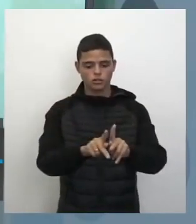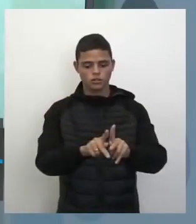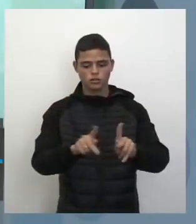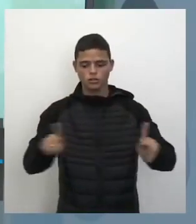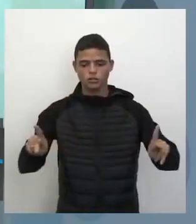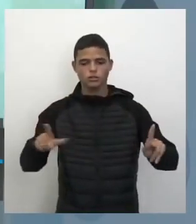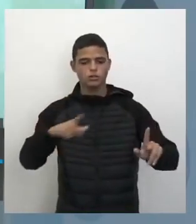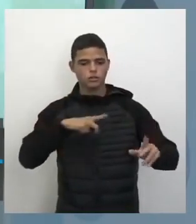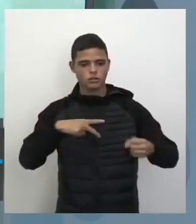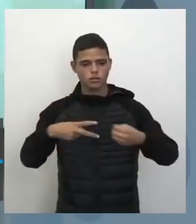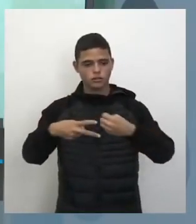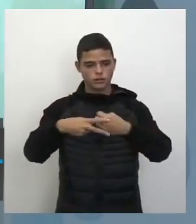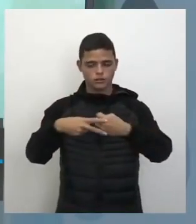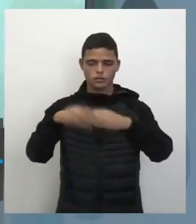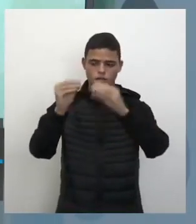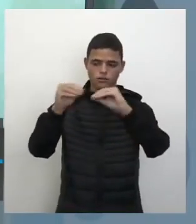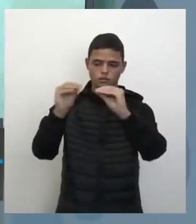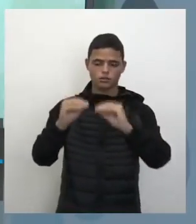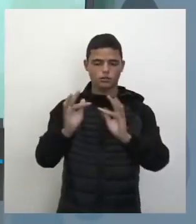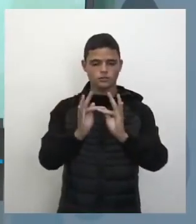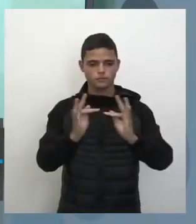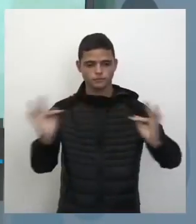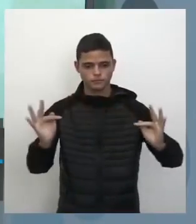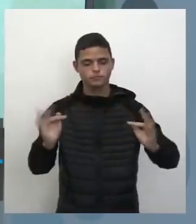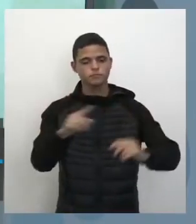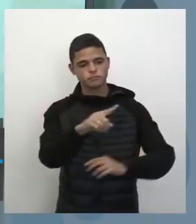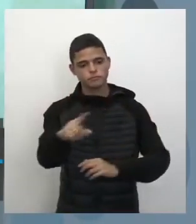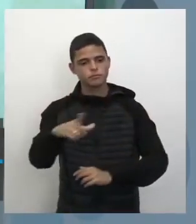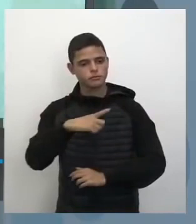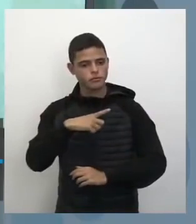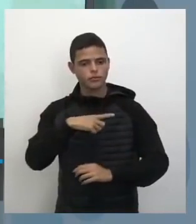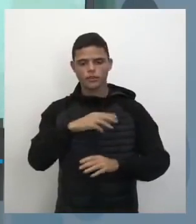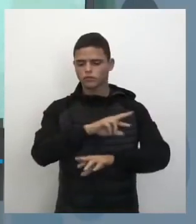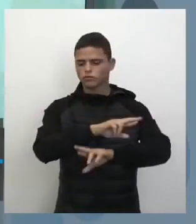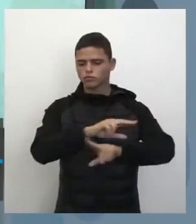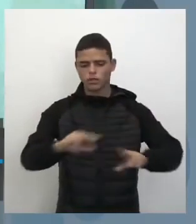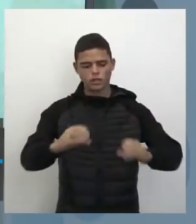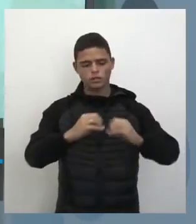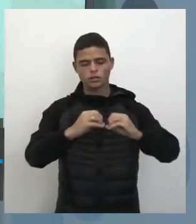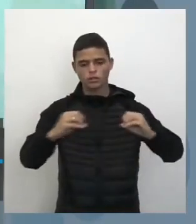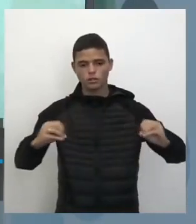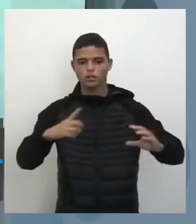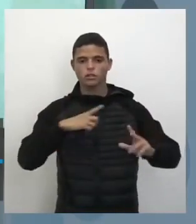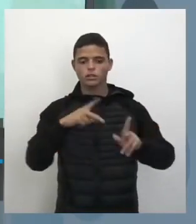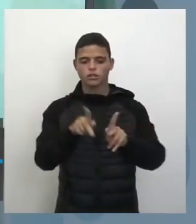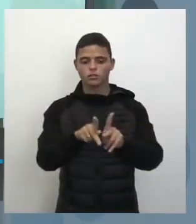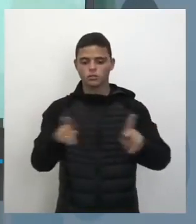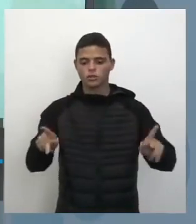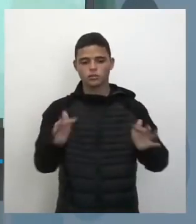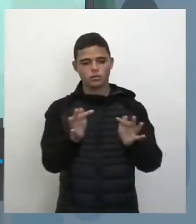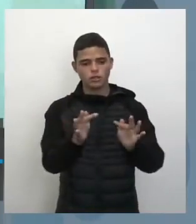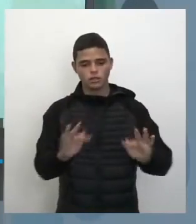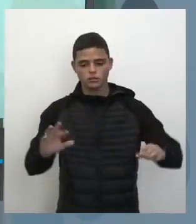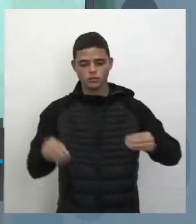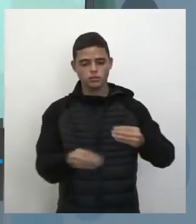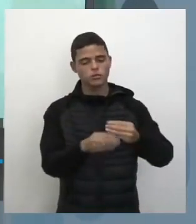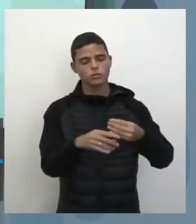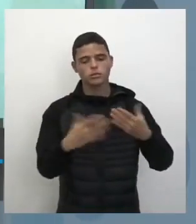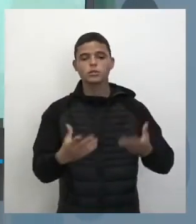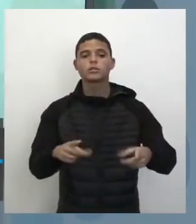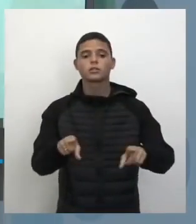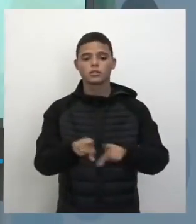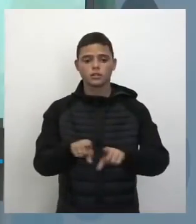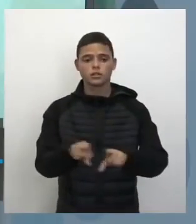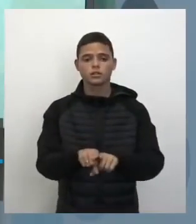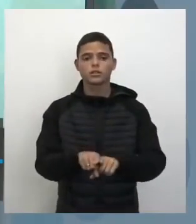né, onde uma frase se constrói em torno dele, você tem várias orações, então tem um período simples ou composto. Então, nesse caso, a gente está falando, por que eu